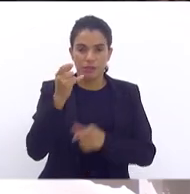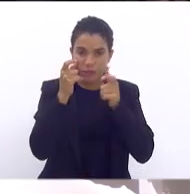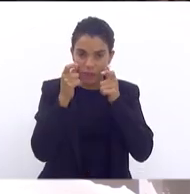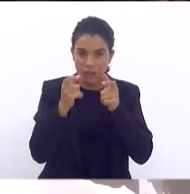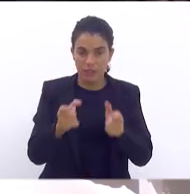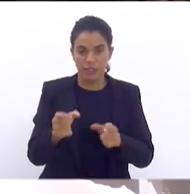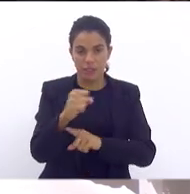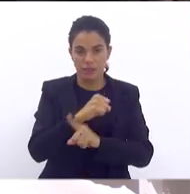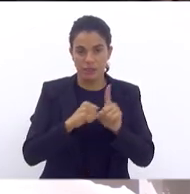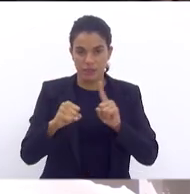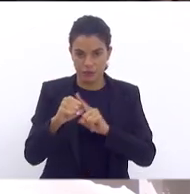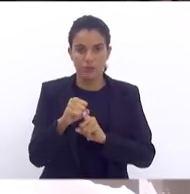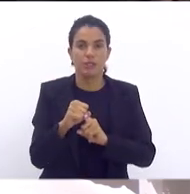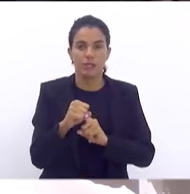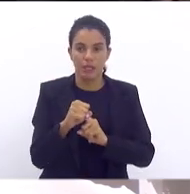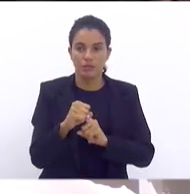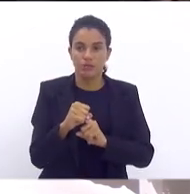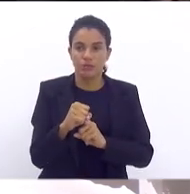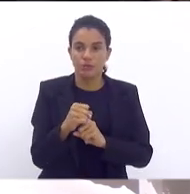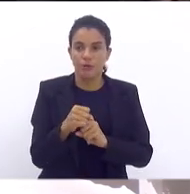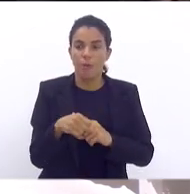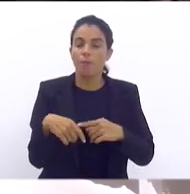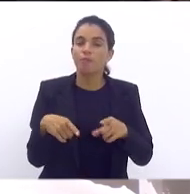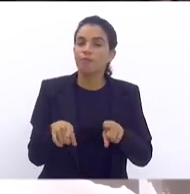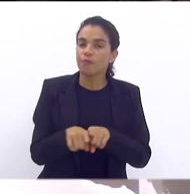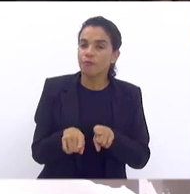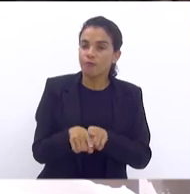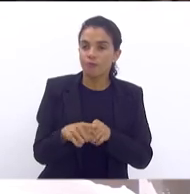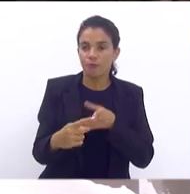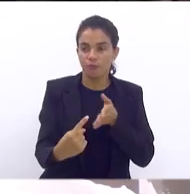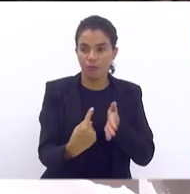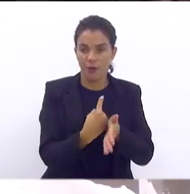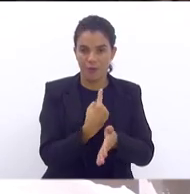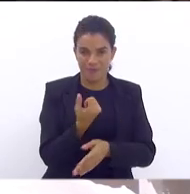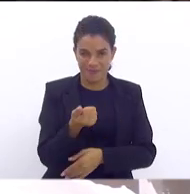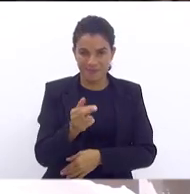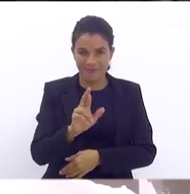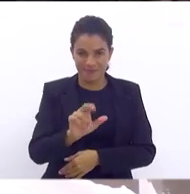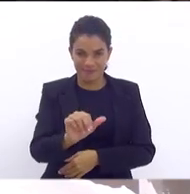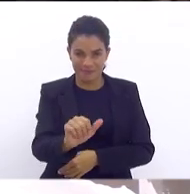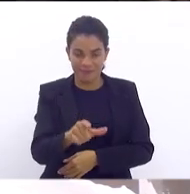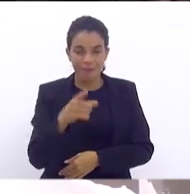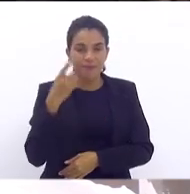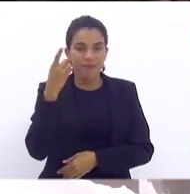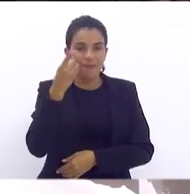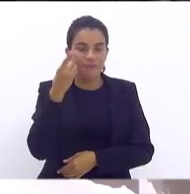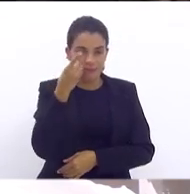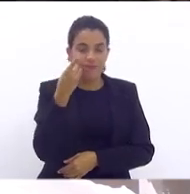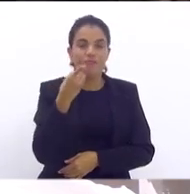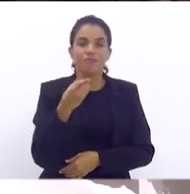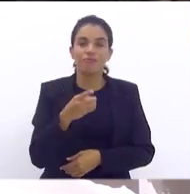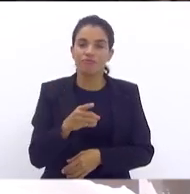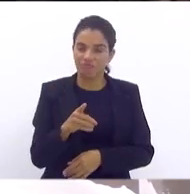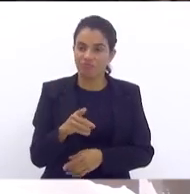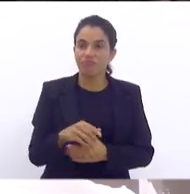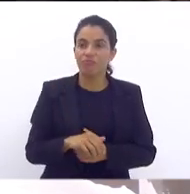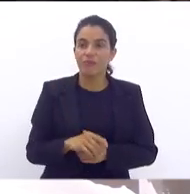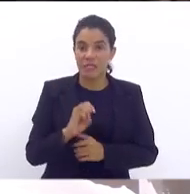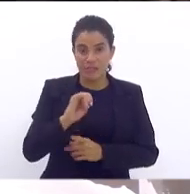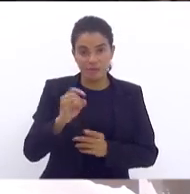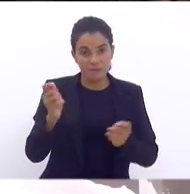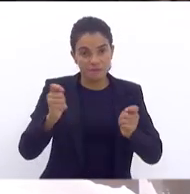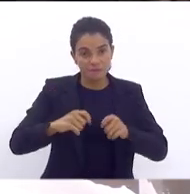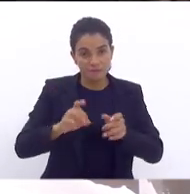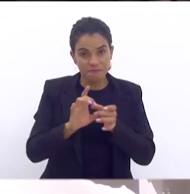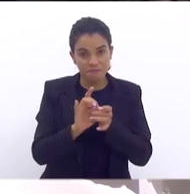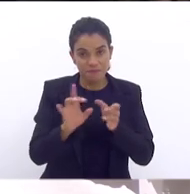de toda a sociedade. E a pergunta da senhora, deputada Lucinha, assim, dá um ensejo, se a senhora me permitir, até para